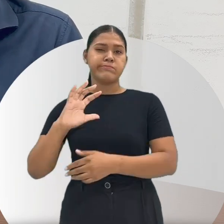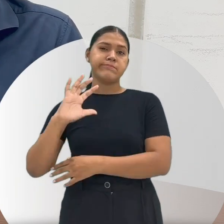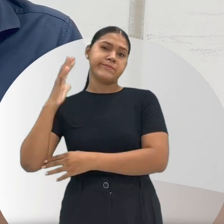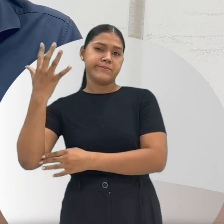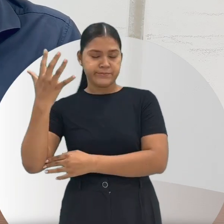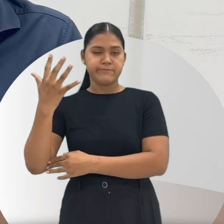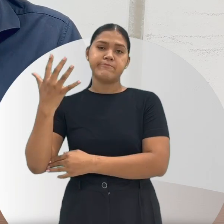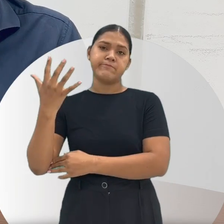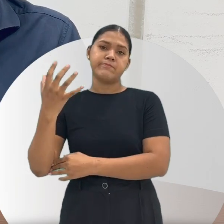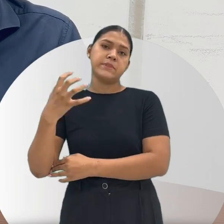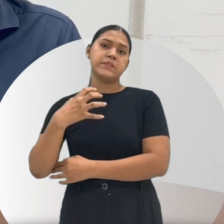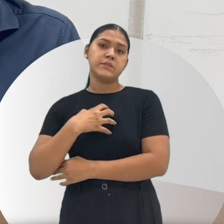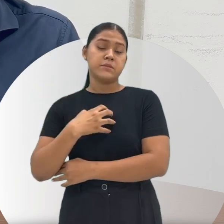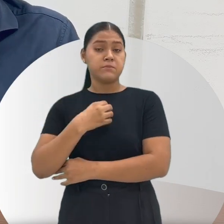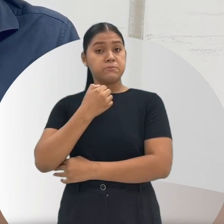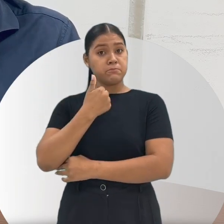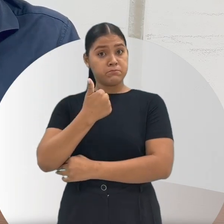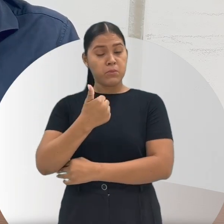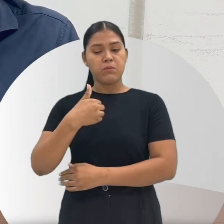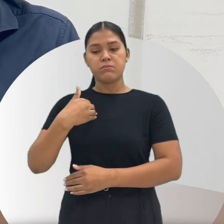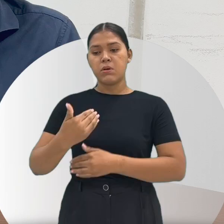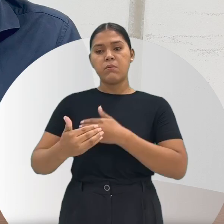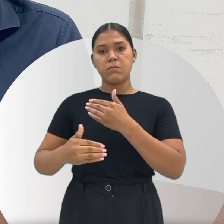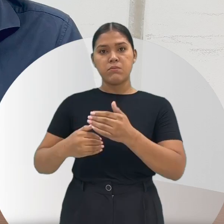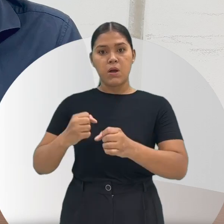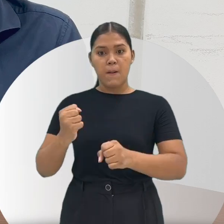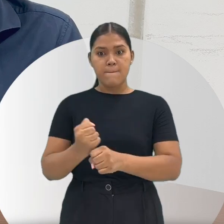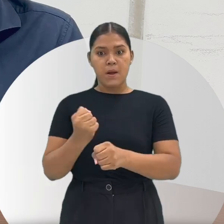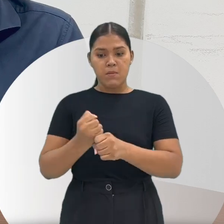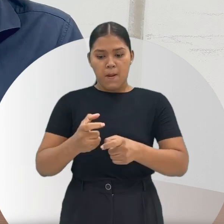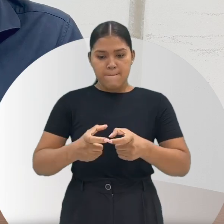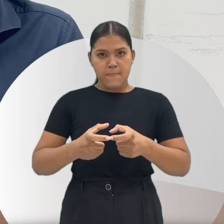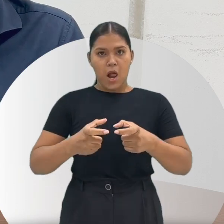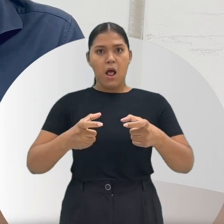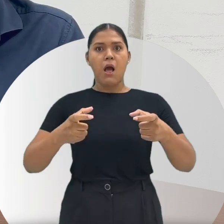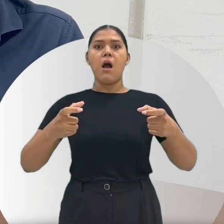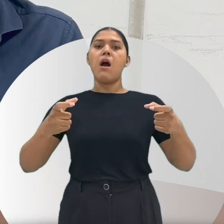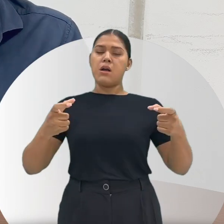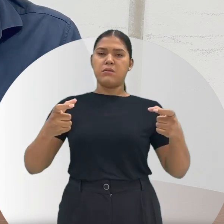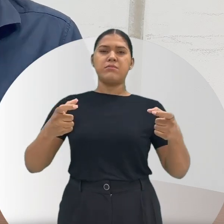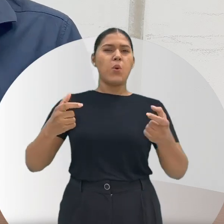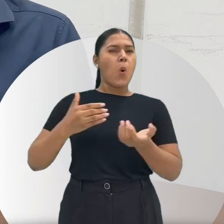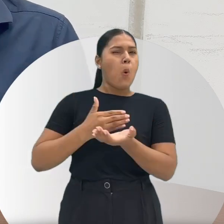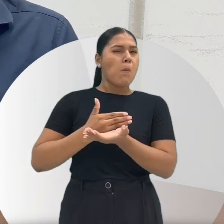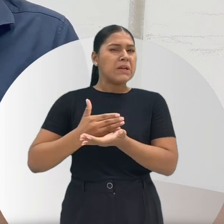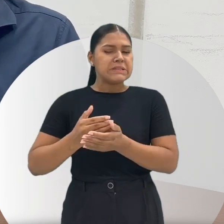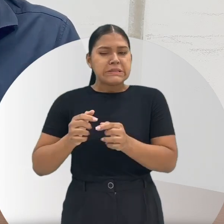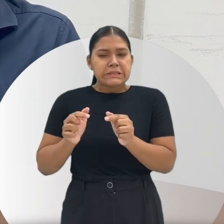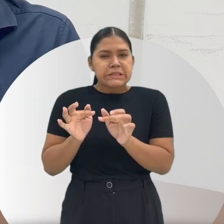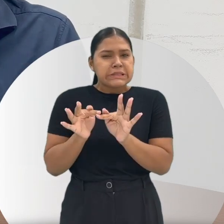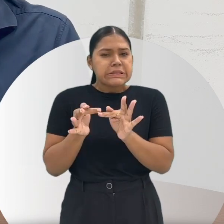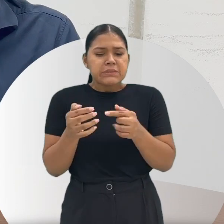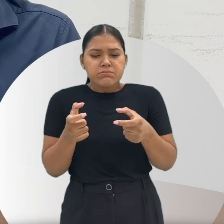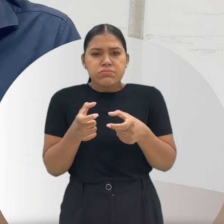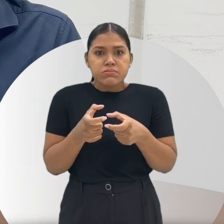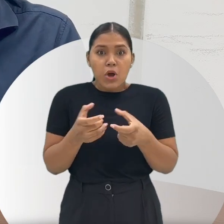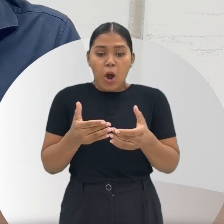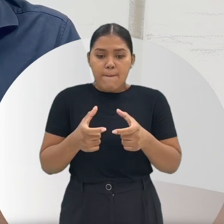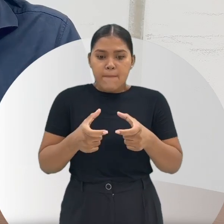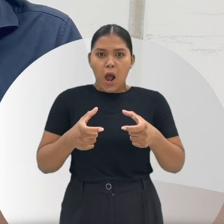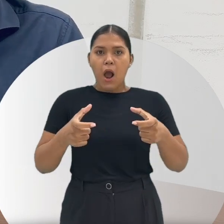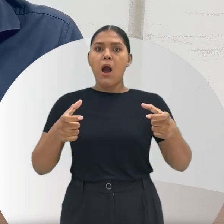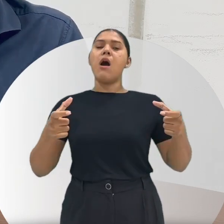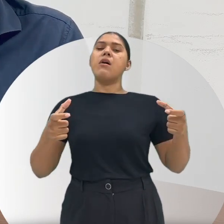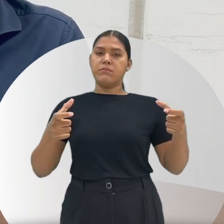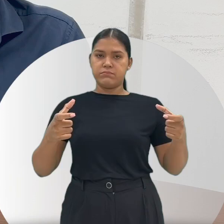grande prazer fazer parte do início da nossa instituição, é muito incipiente, tudo muito pequeno, mas foi muito prazeroso, uma construção